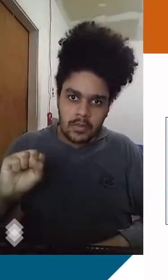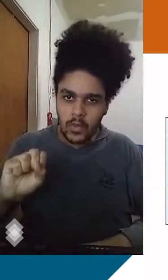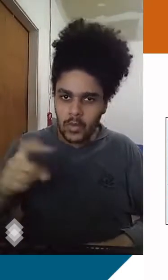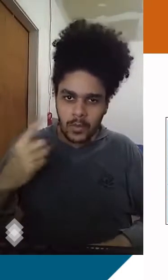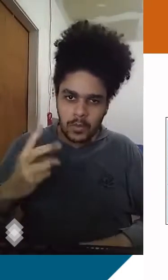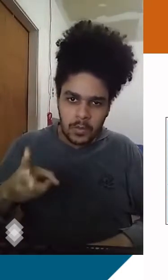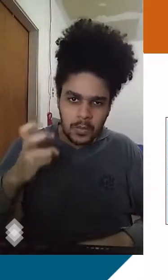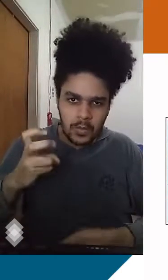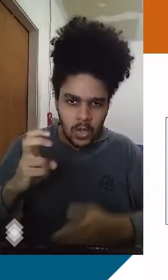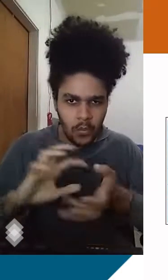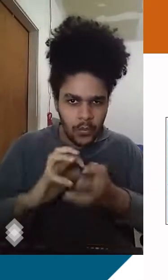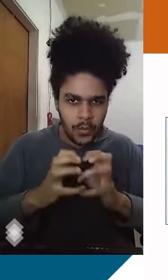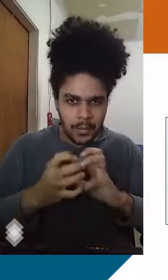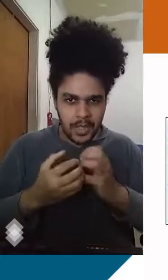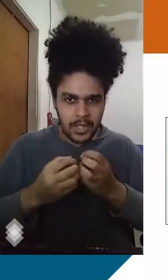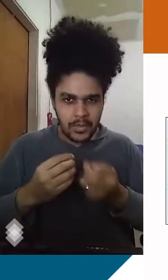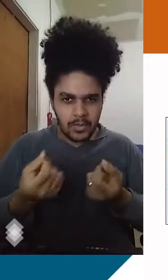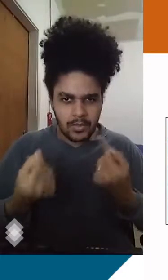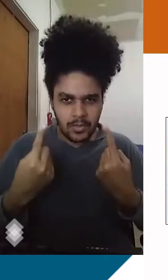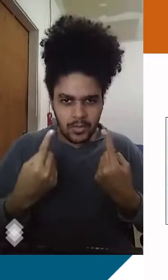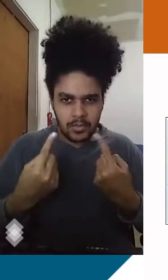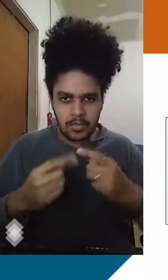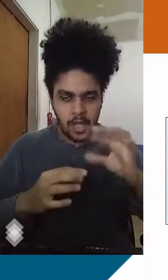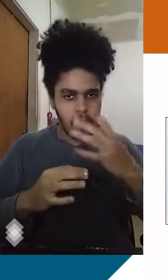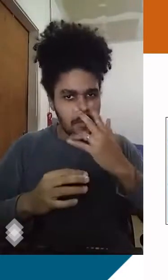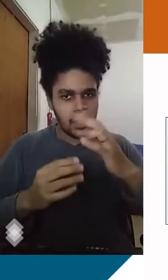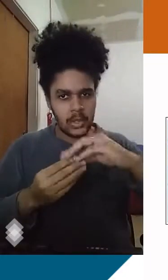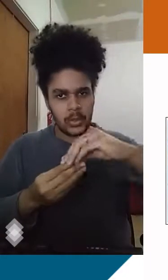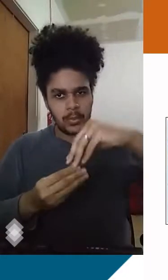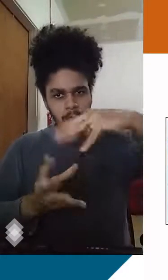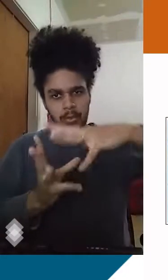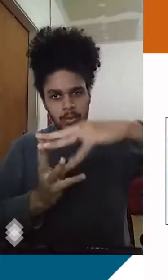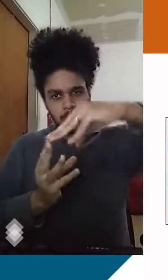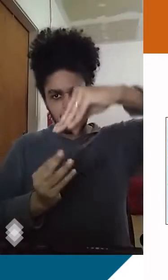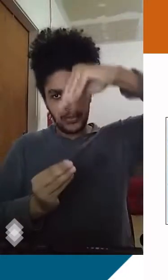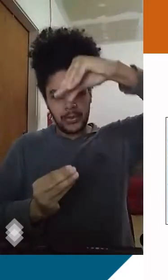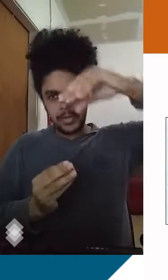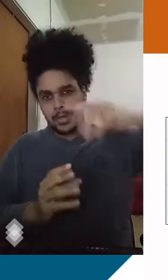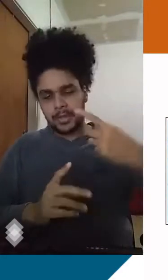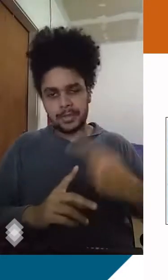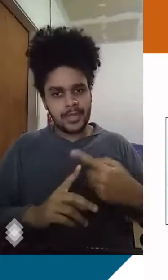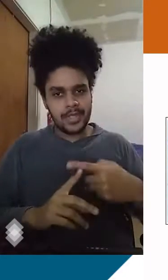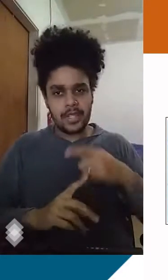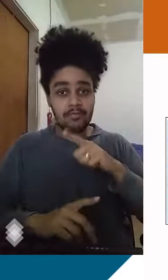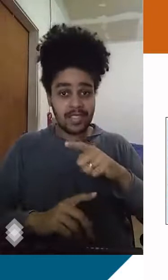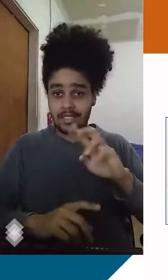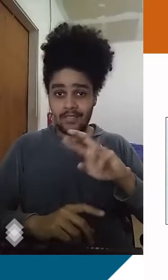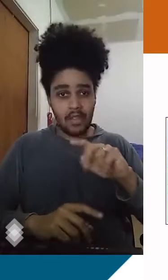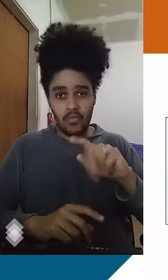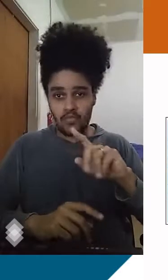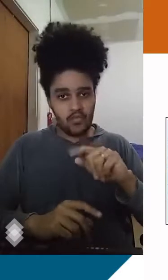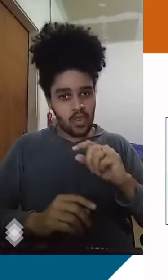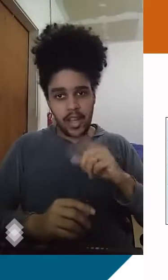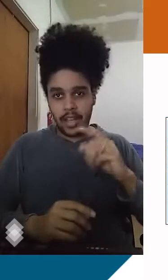a gente percebe que o formato está meio estranho, né, dos continentes, está meio esticado, está meio alongado. Por que isso?